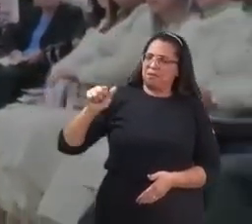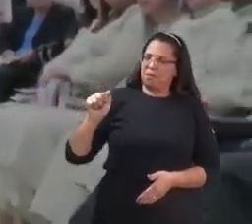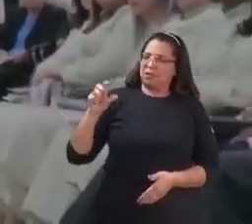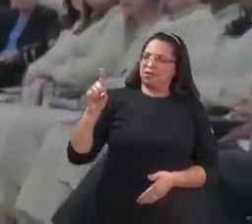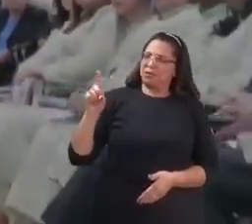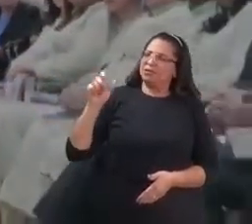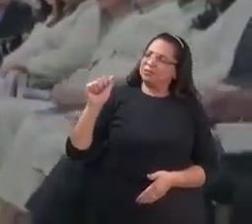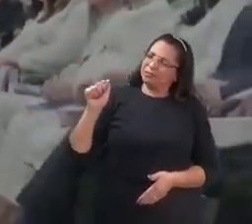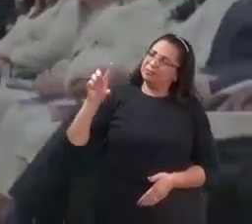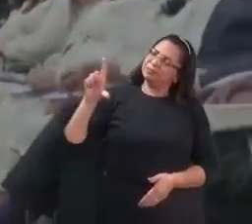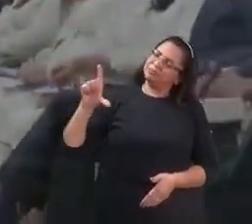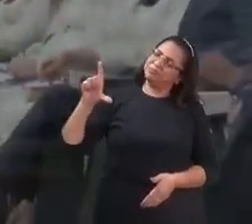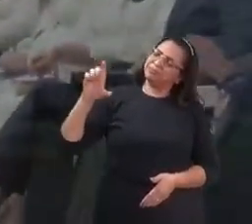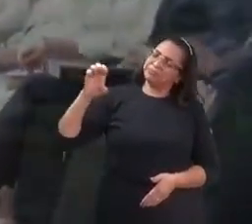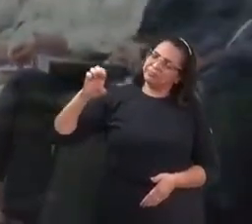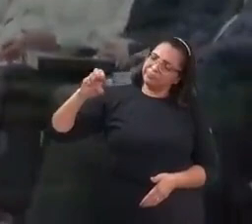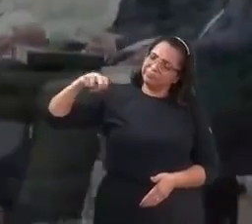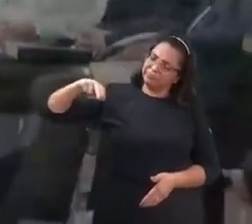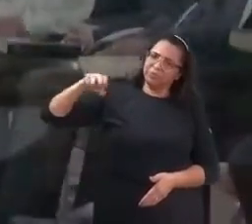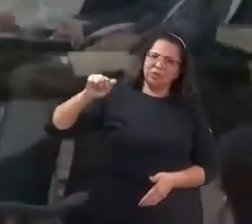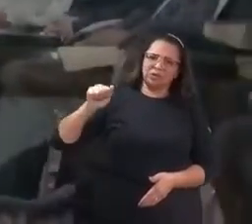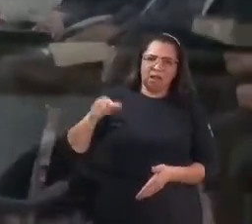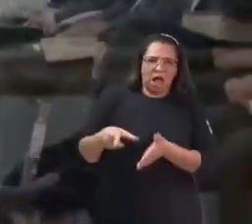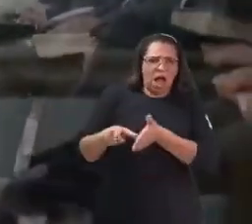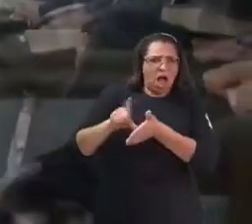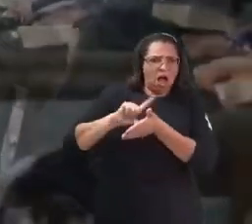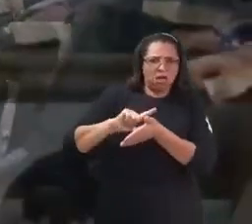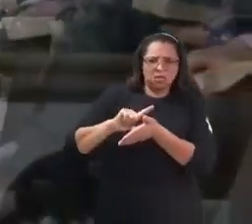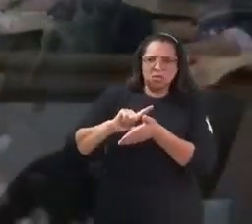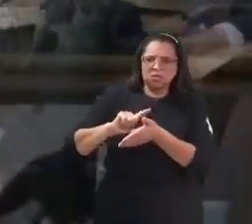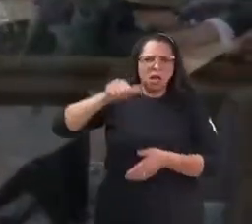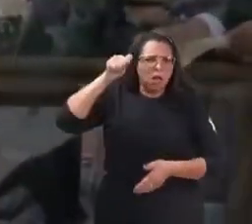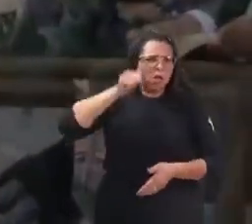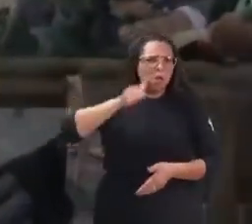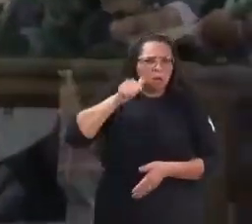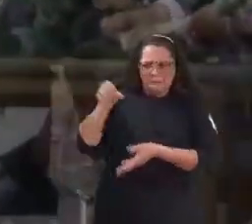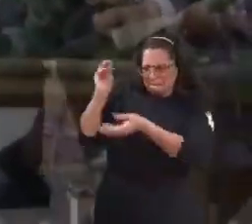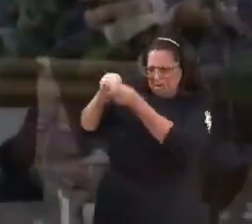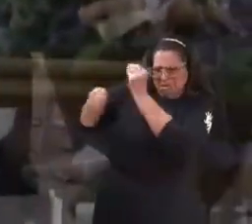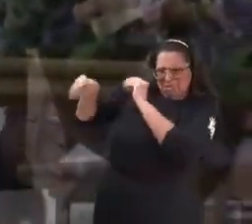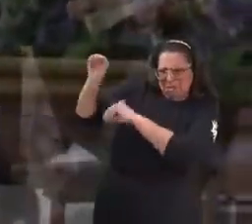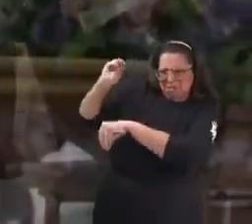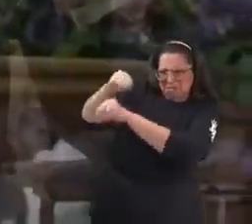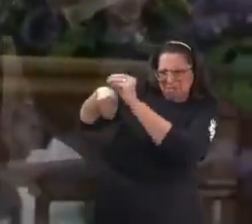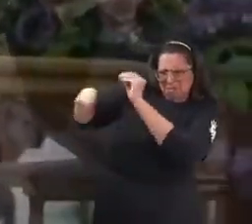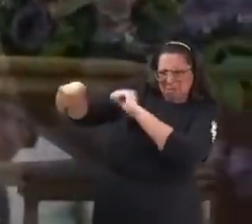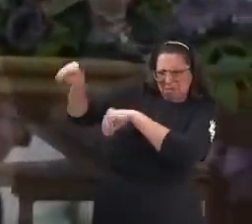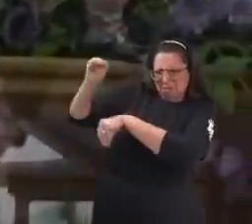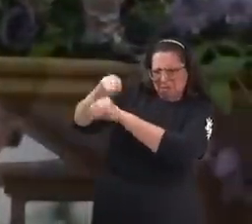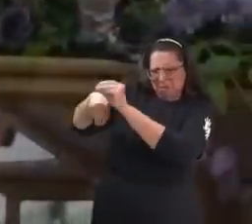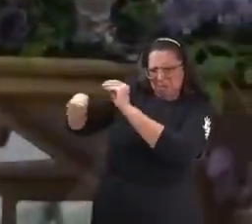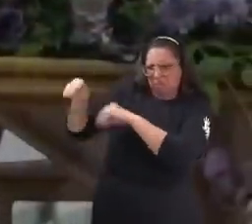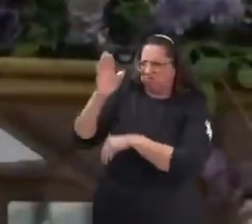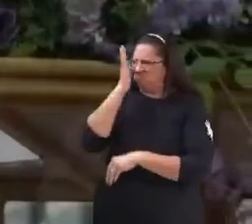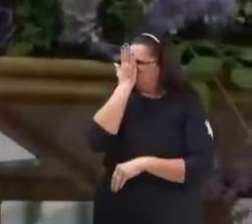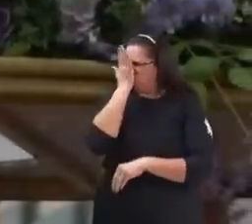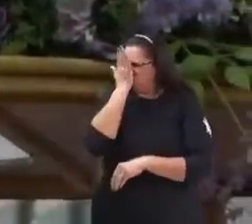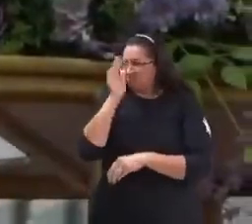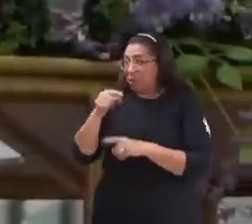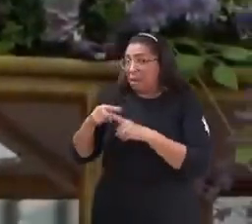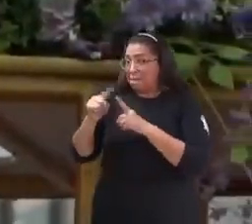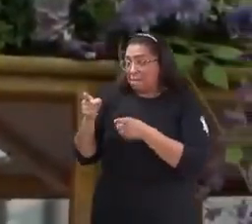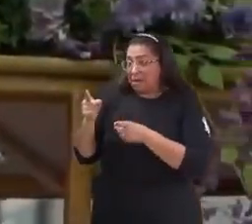Magdala, de onde vem Maria Madalena. Era uma fortaleza militar. E a história em loco diz que ela servia para saciar